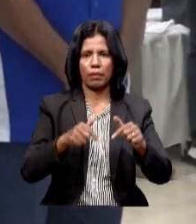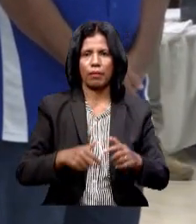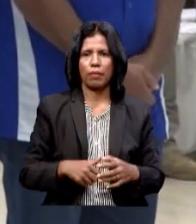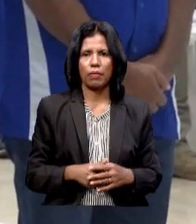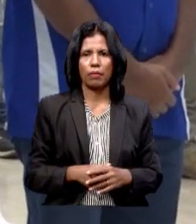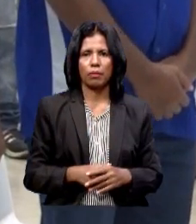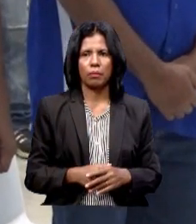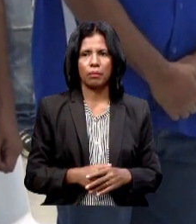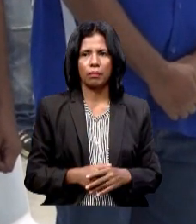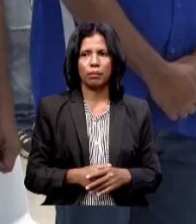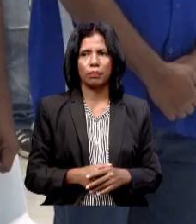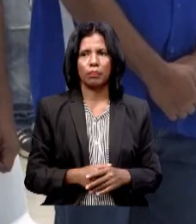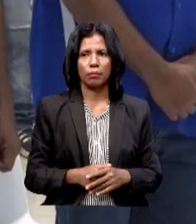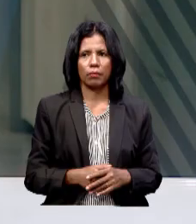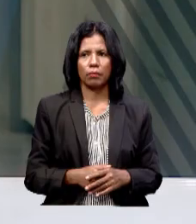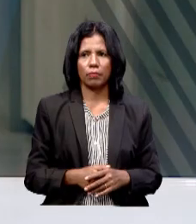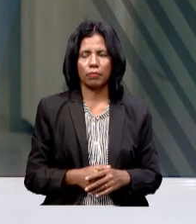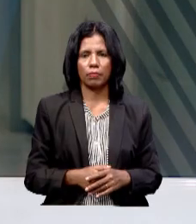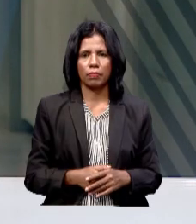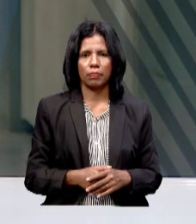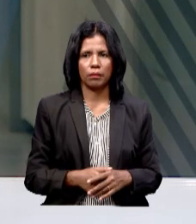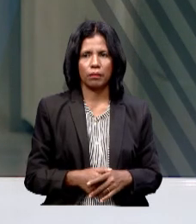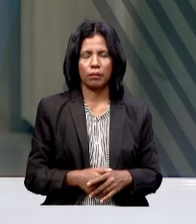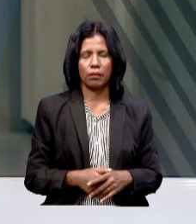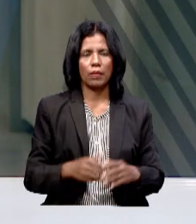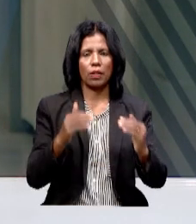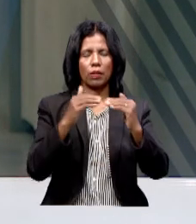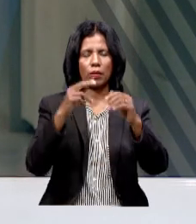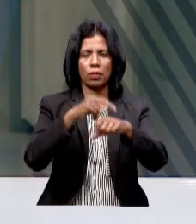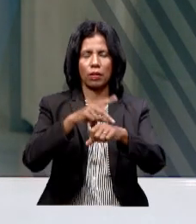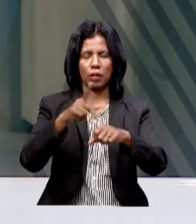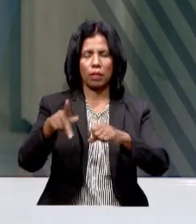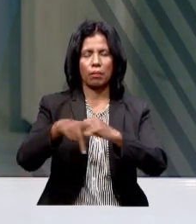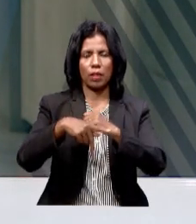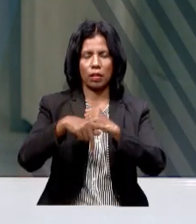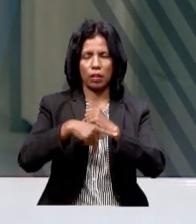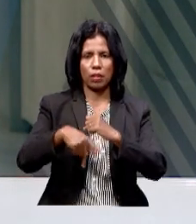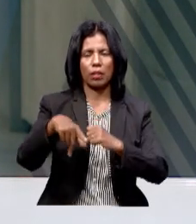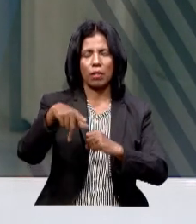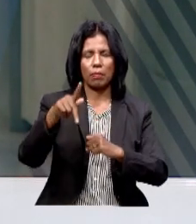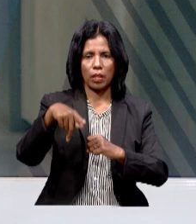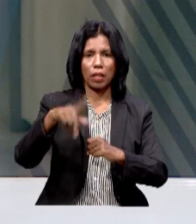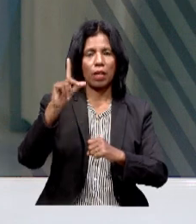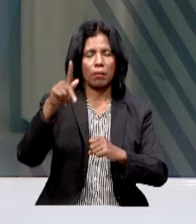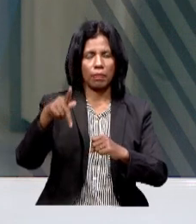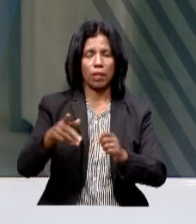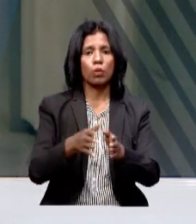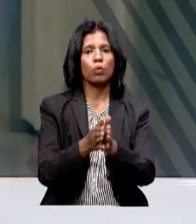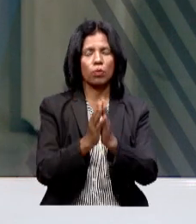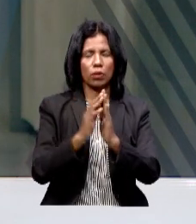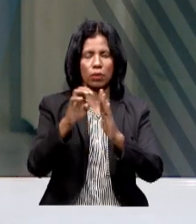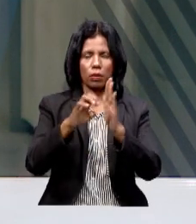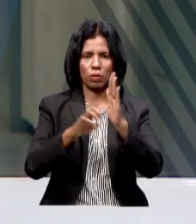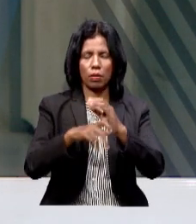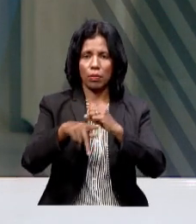Costa, José Sarmento, Ziemen. Conferência Nacional do Partido de Libertação Popular, Taormatan Rua, Russo Estrutura Partido, Ato